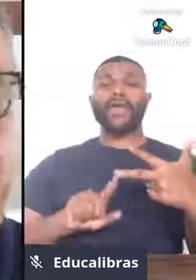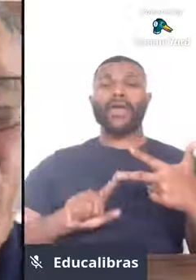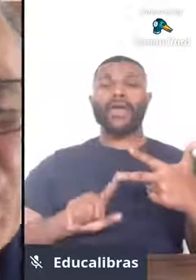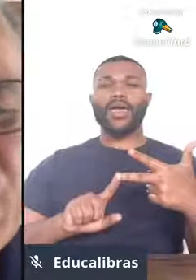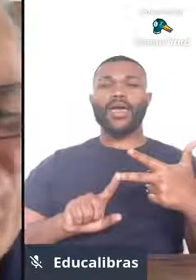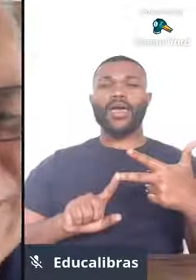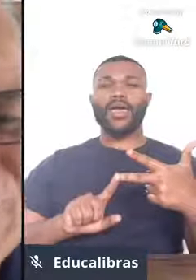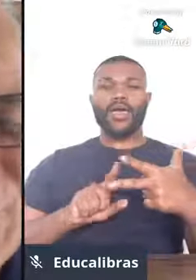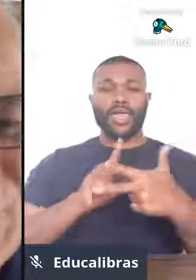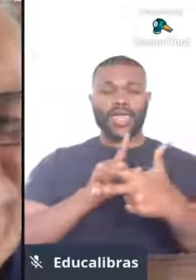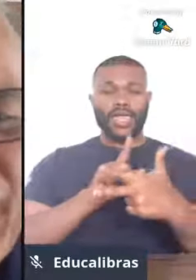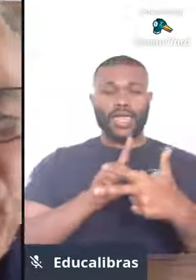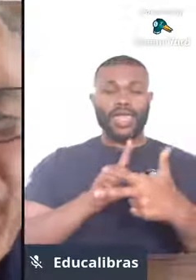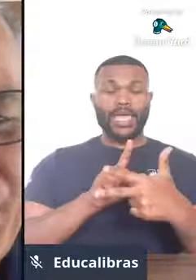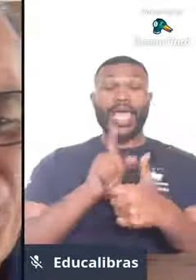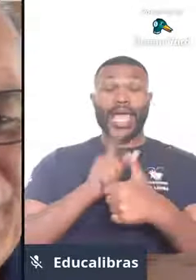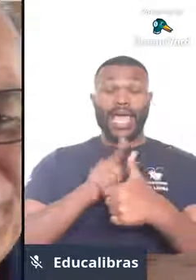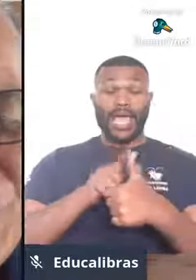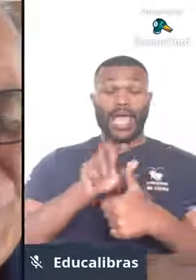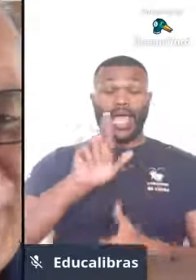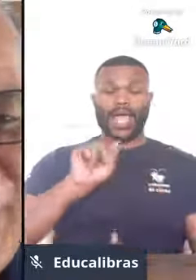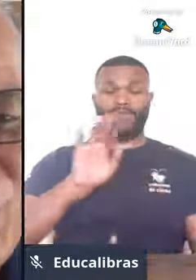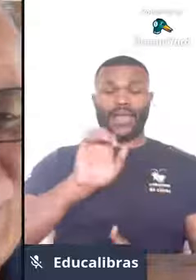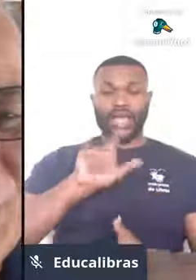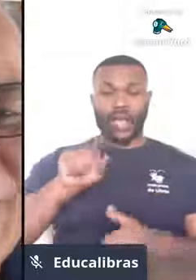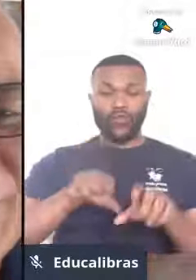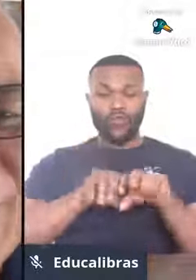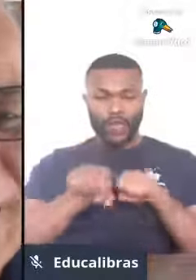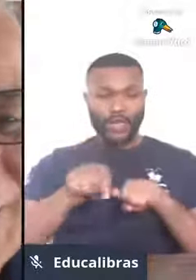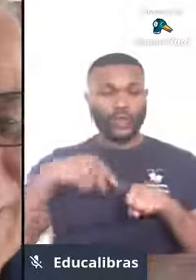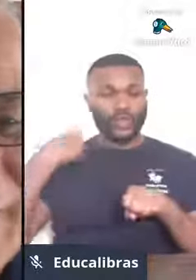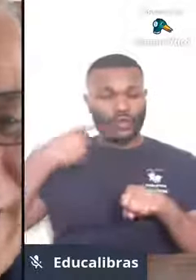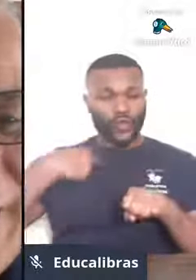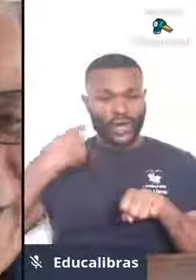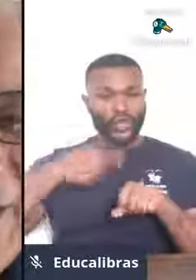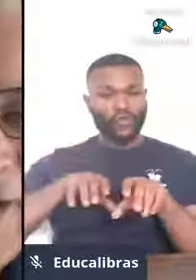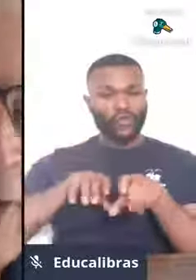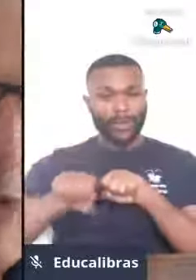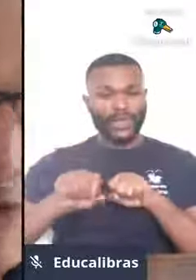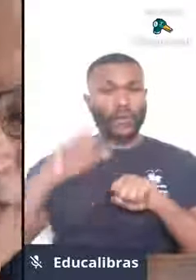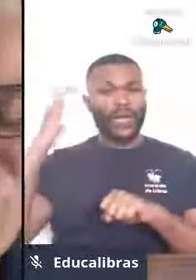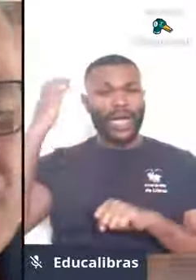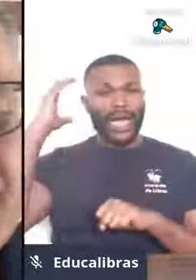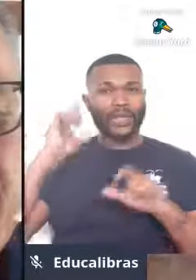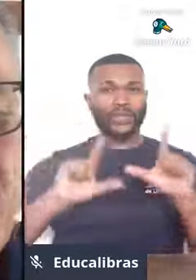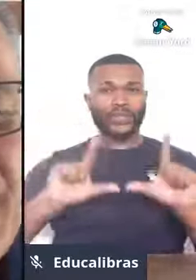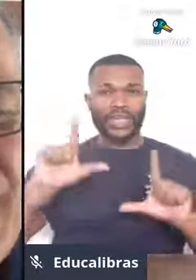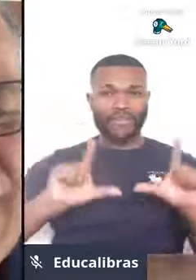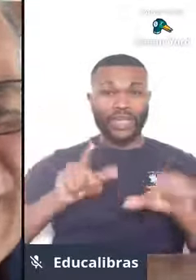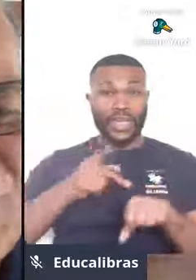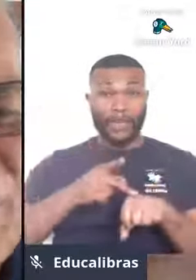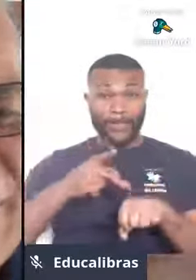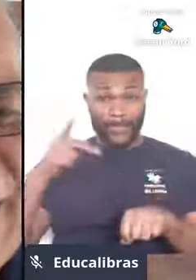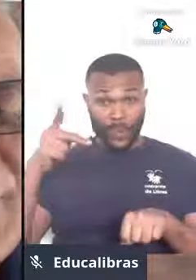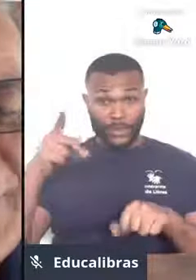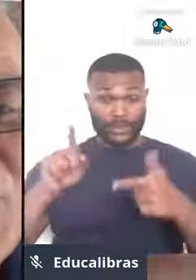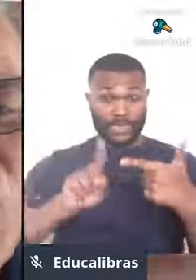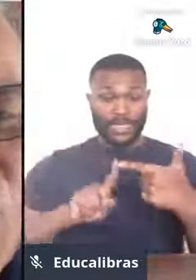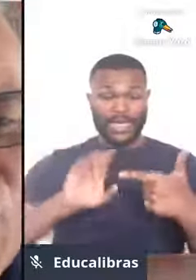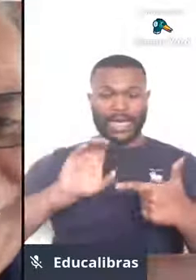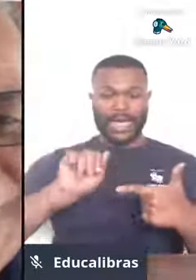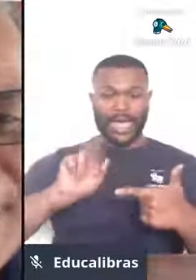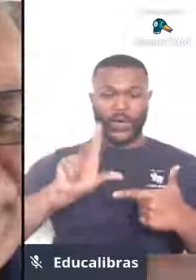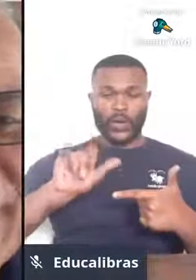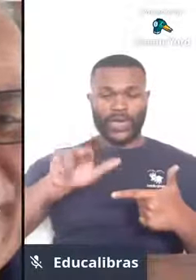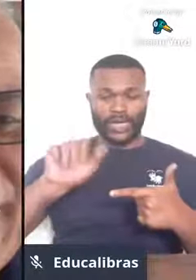tem 2 formações. O Rafael é formado em Direito e formado em Rádio e TV e tem uma pós-graduação. A Carolina é